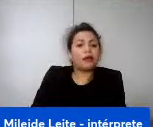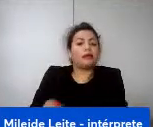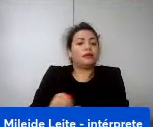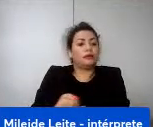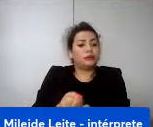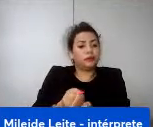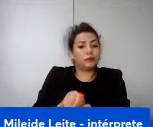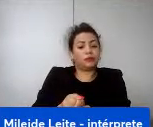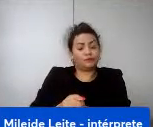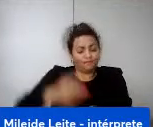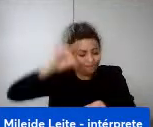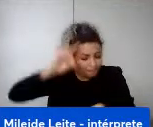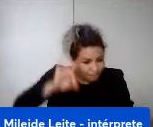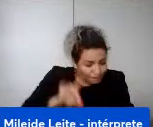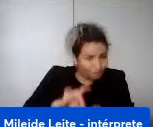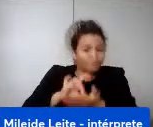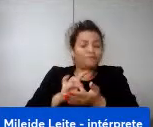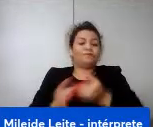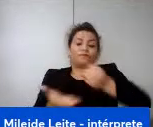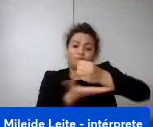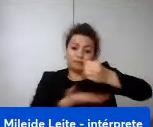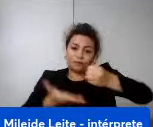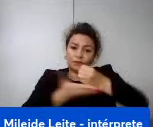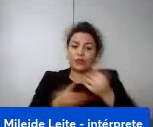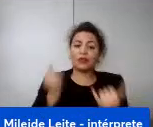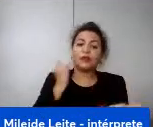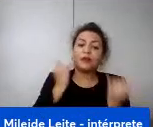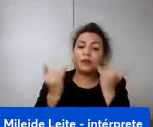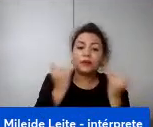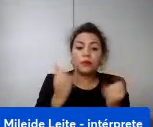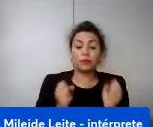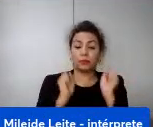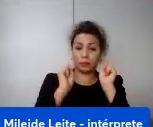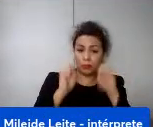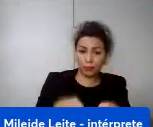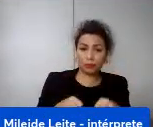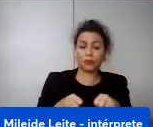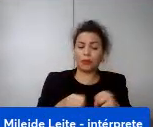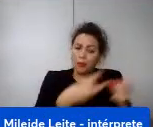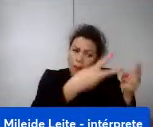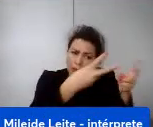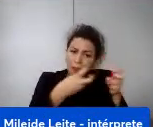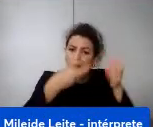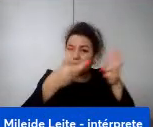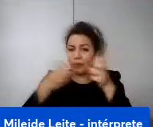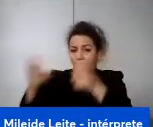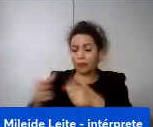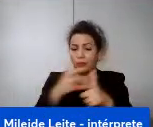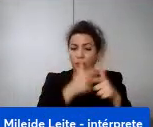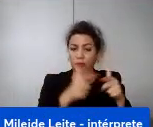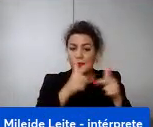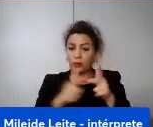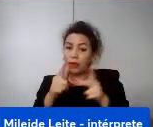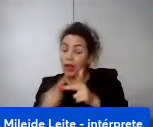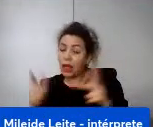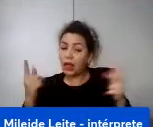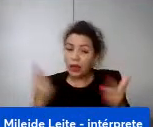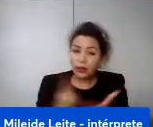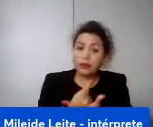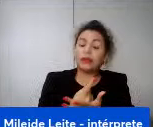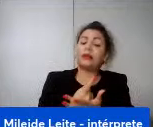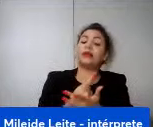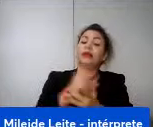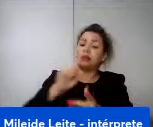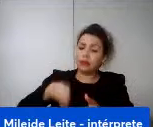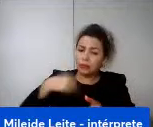mais solidamente baseado em dados e que pudesse, então, perceber os problemas que ocorrem e, com isso,